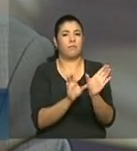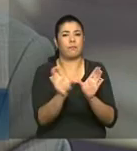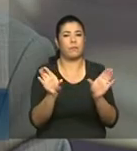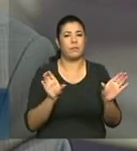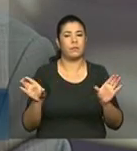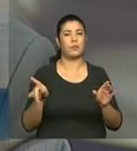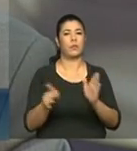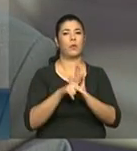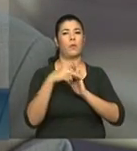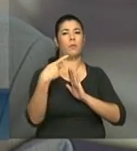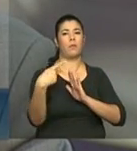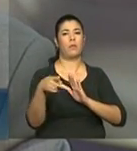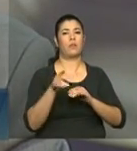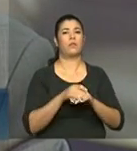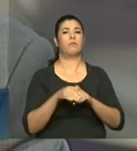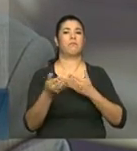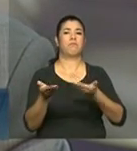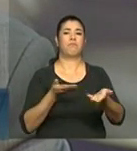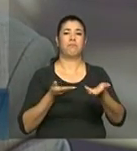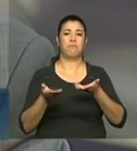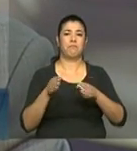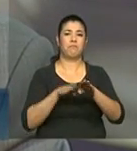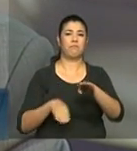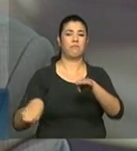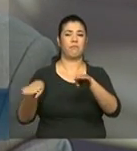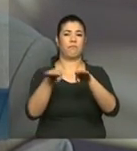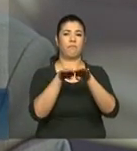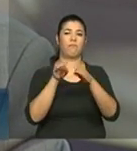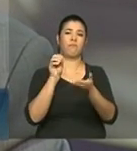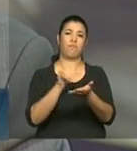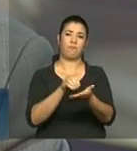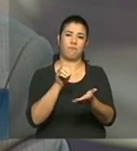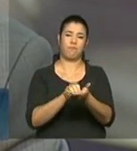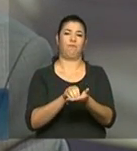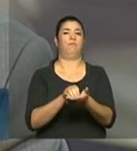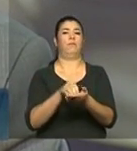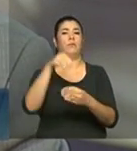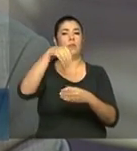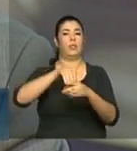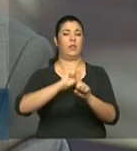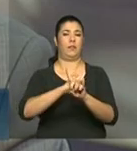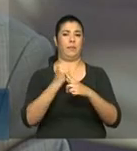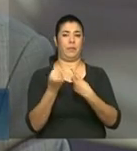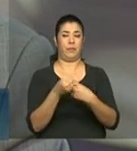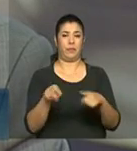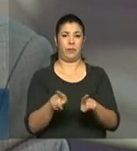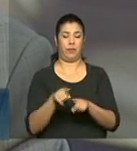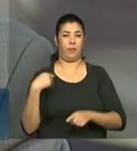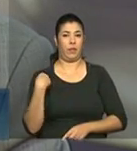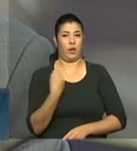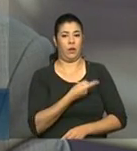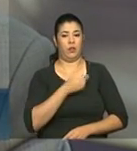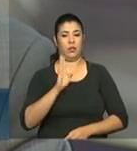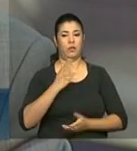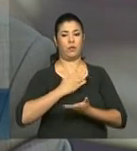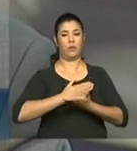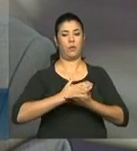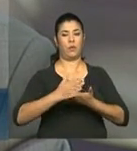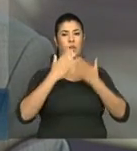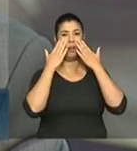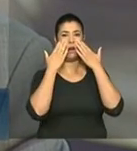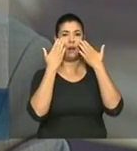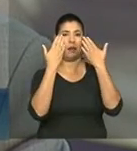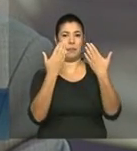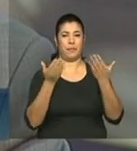que tem a ver com a desigualdade profunda que ainda existe nos seios das sociedades. Nós vamos fazer uma